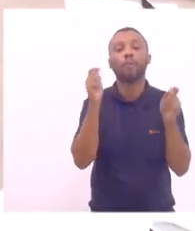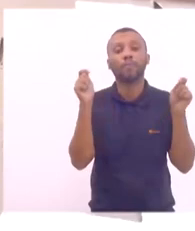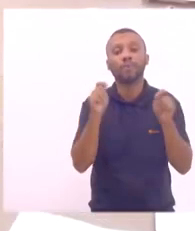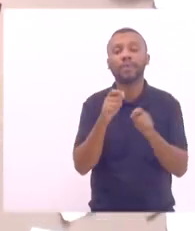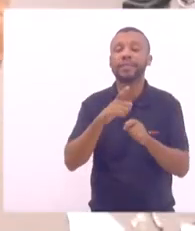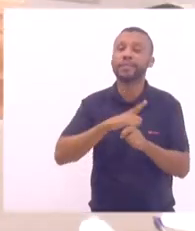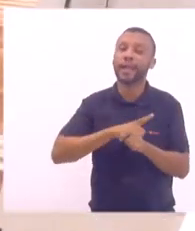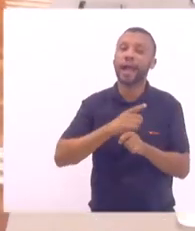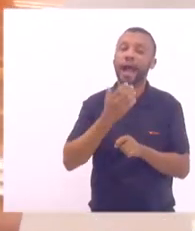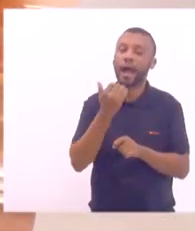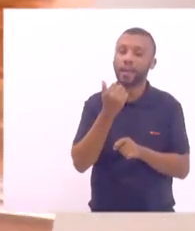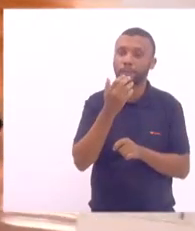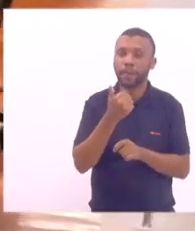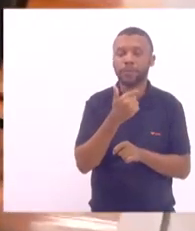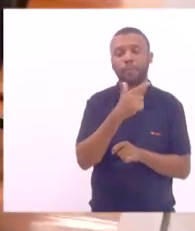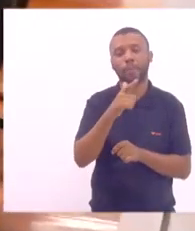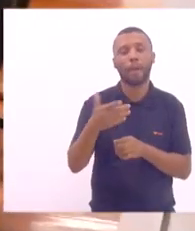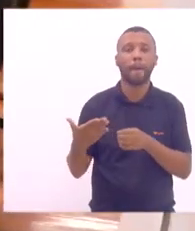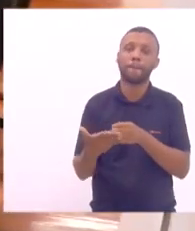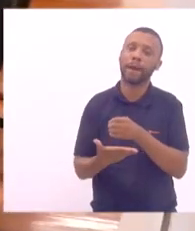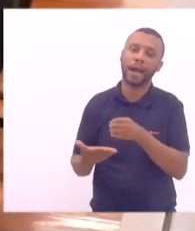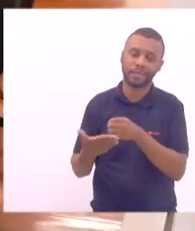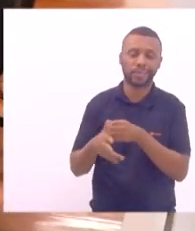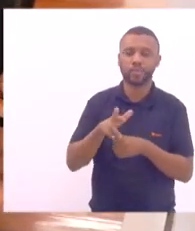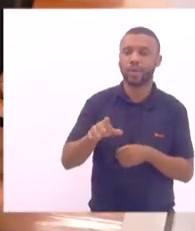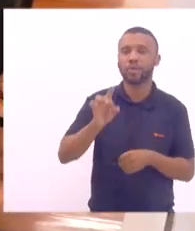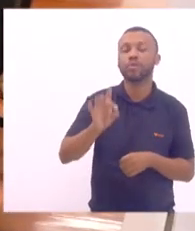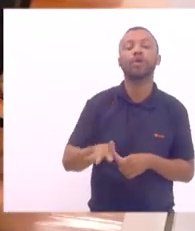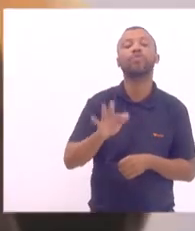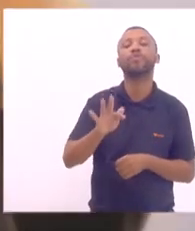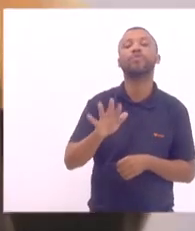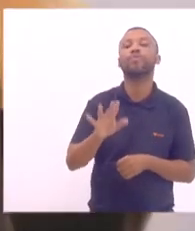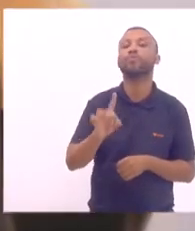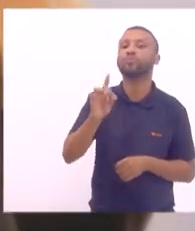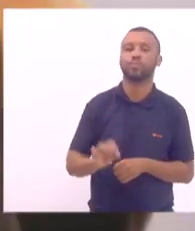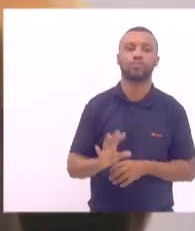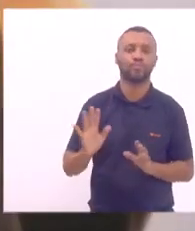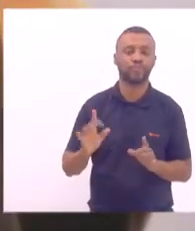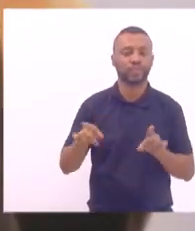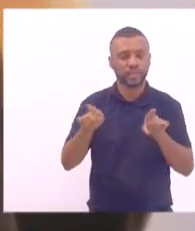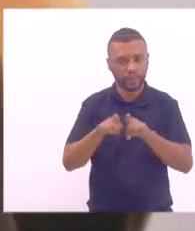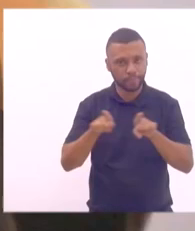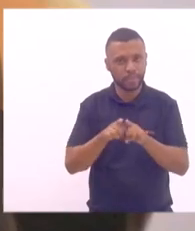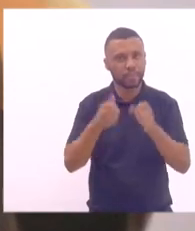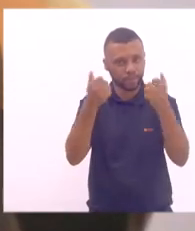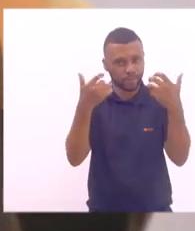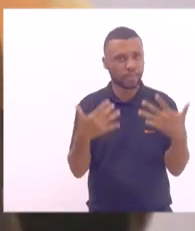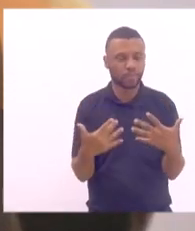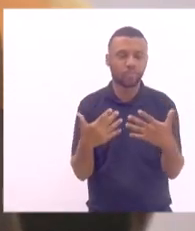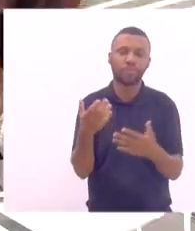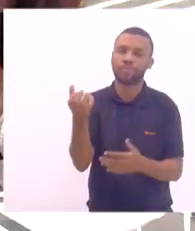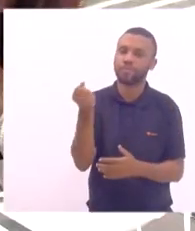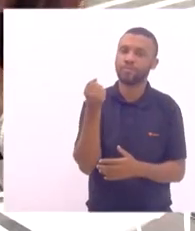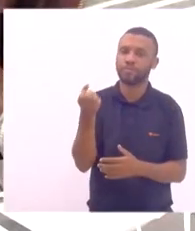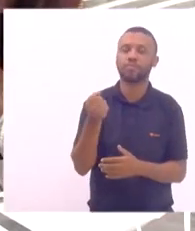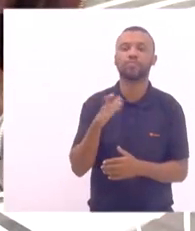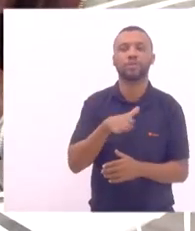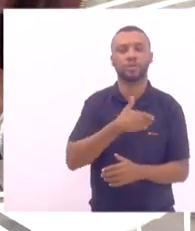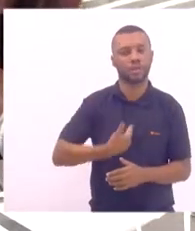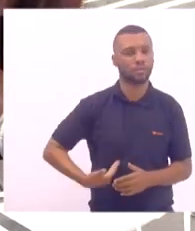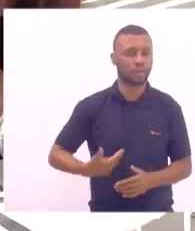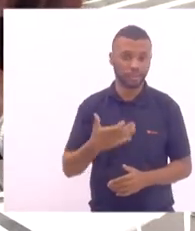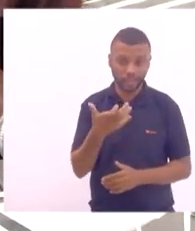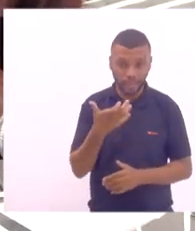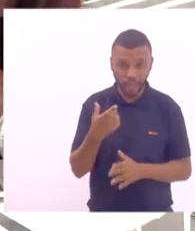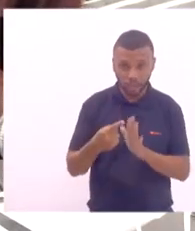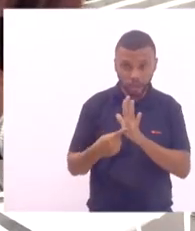com outras fontes que não só do fundo. A gente ampliou do FES. Inclusive está aqui o valor de fundos estaduais, está dizendo do fundo. Está ampliando. Quiser usar